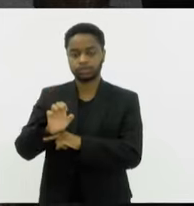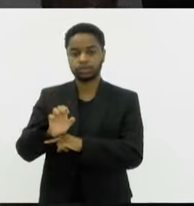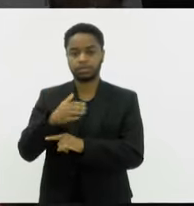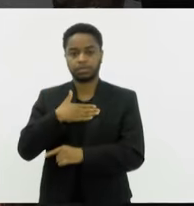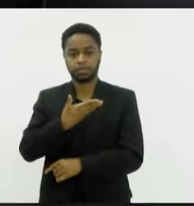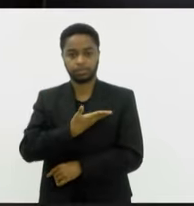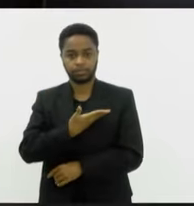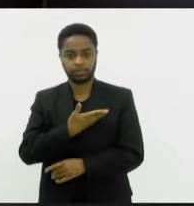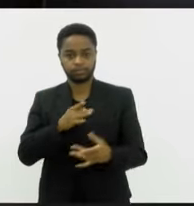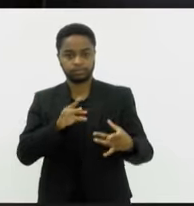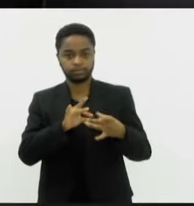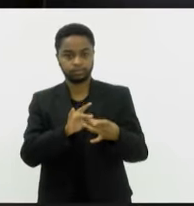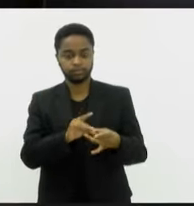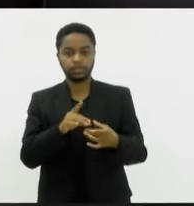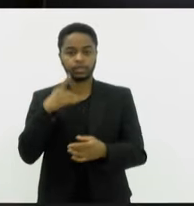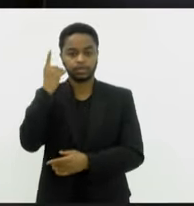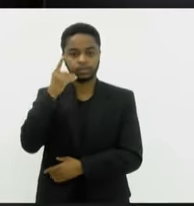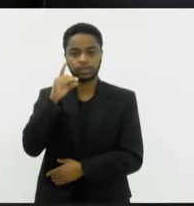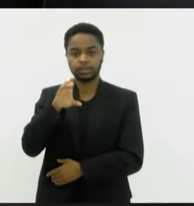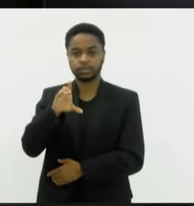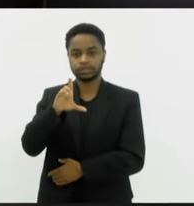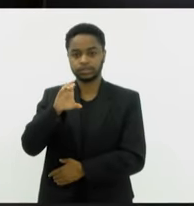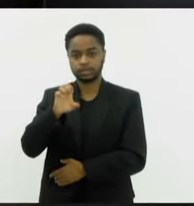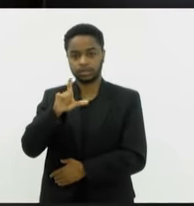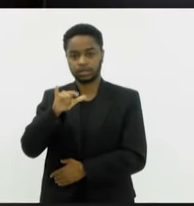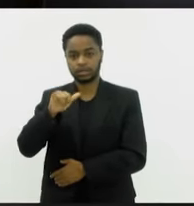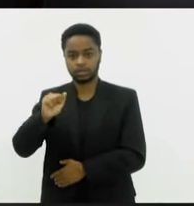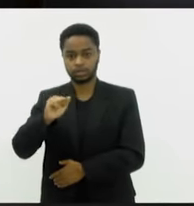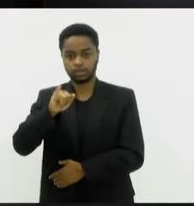minha colega companheira deputada cé